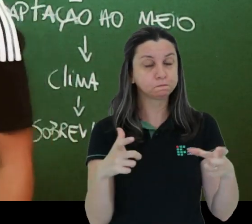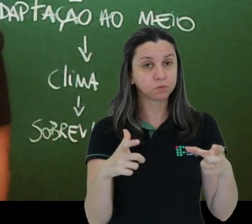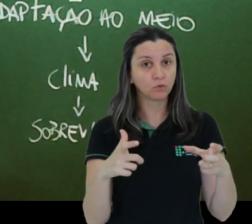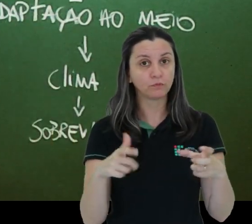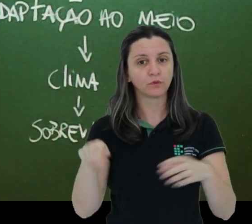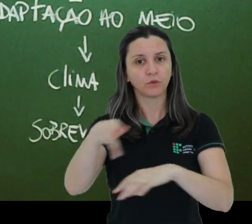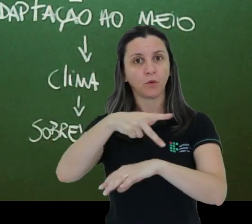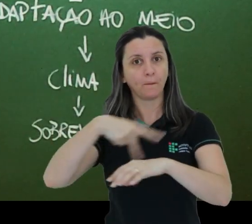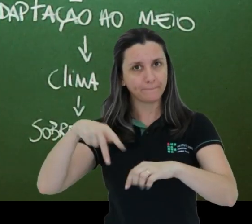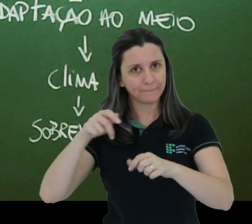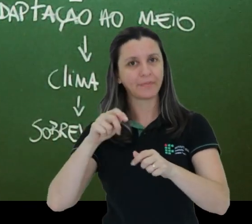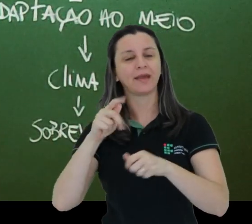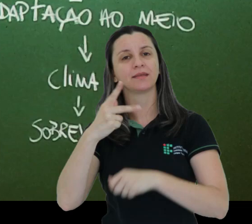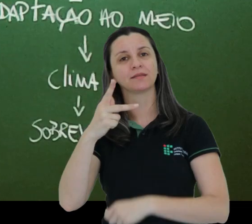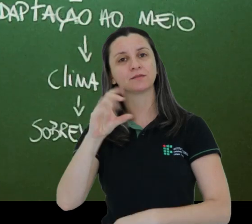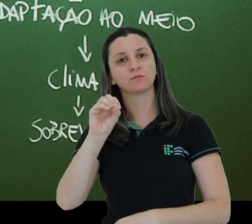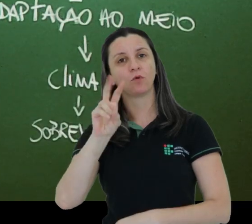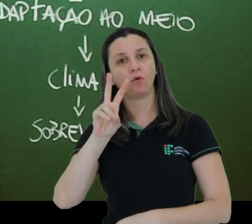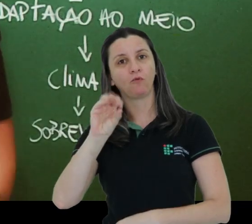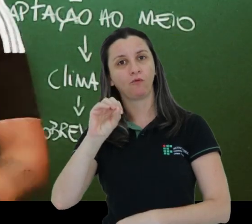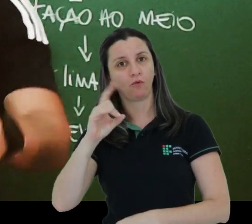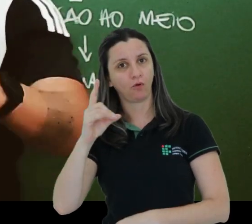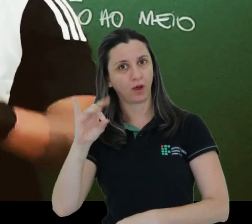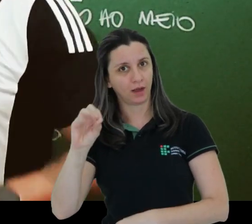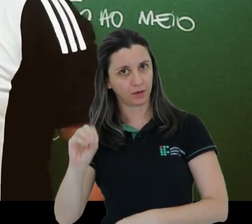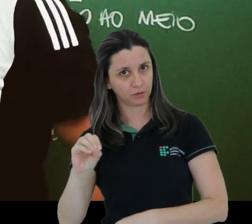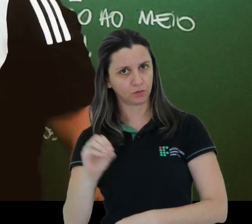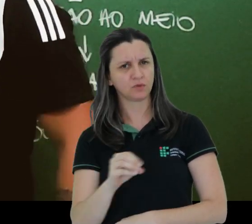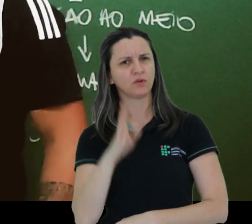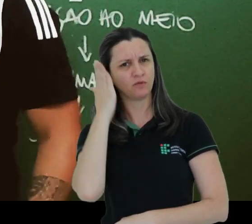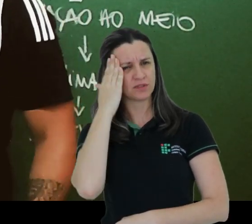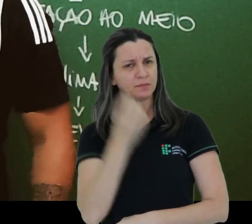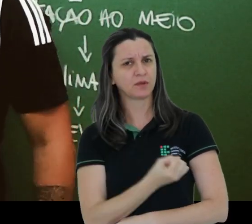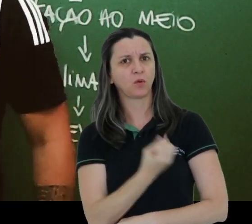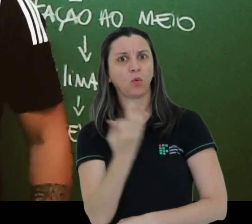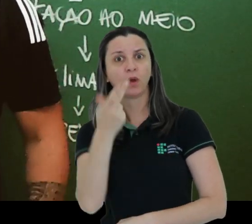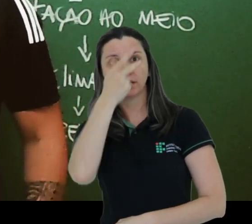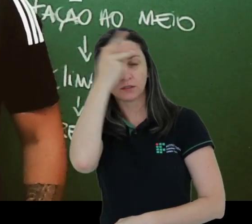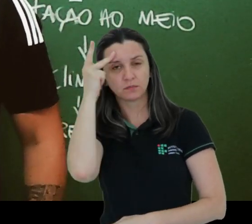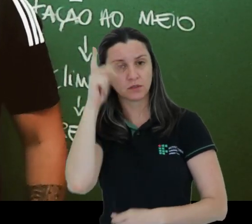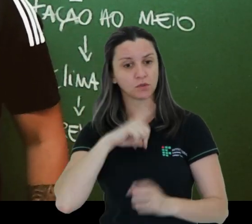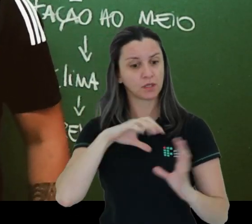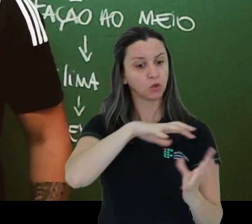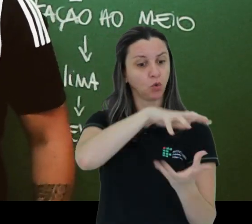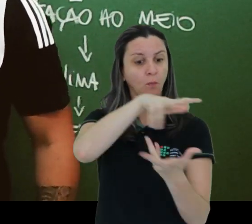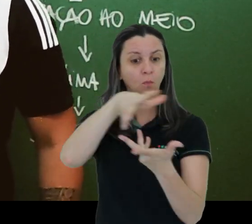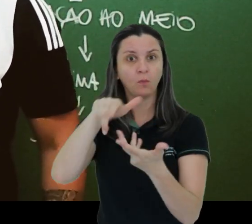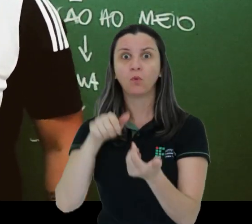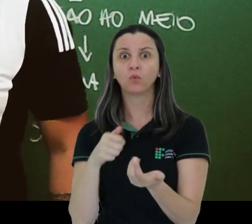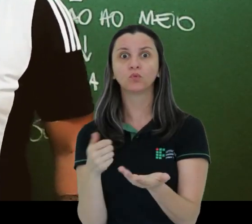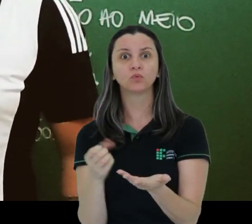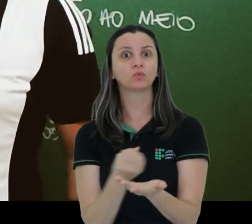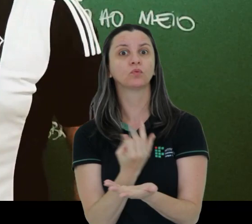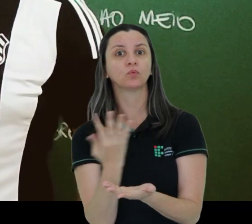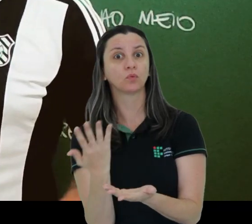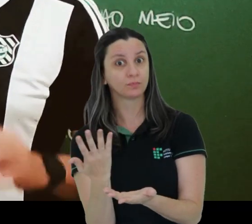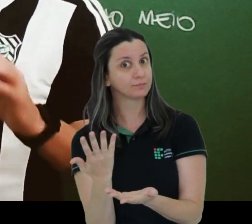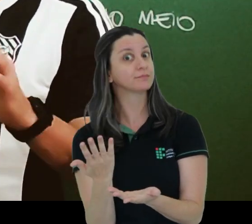área, eu vou ter um país povoado. Você sabe quantas pessoas nós temos no mundo inteiro?